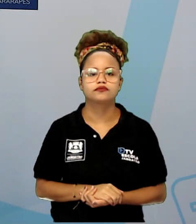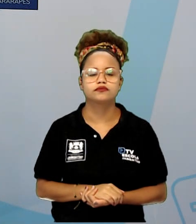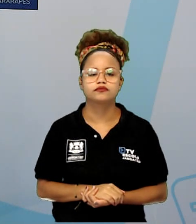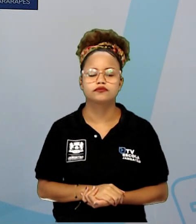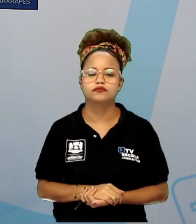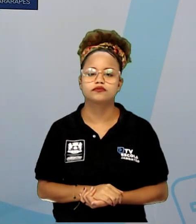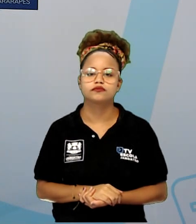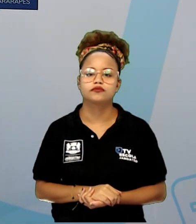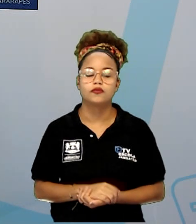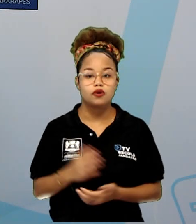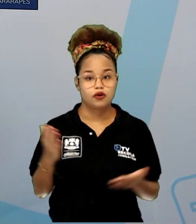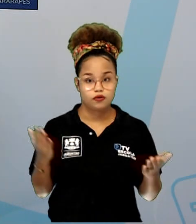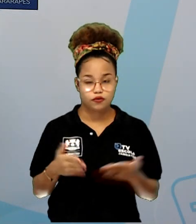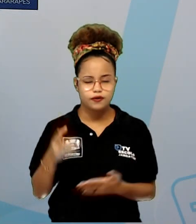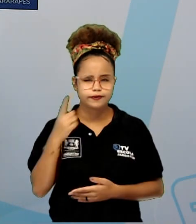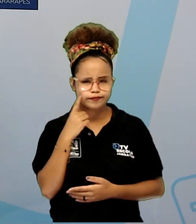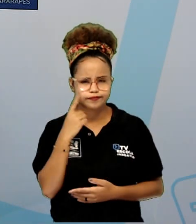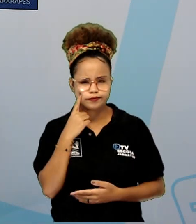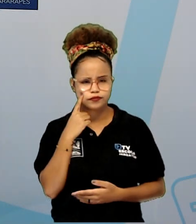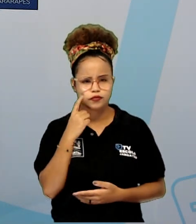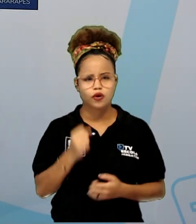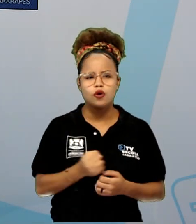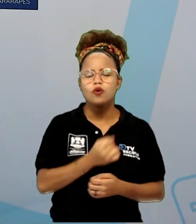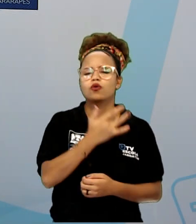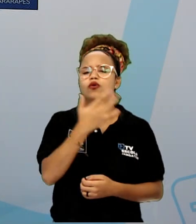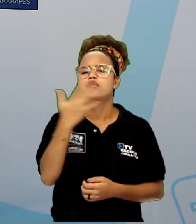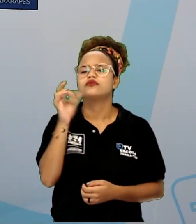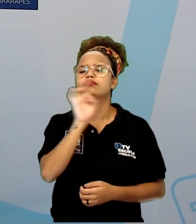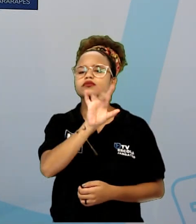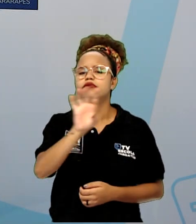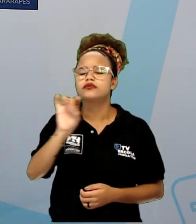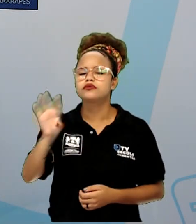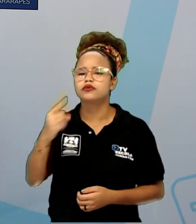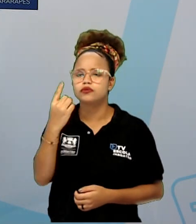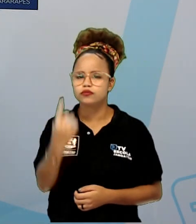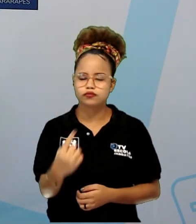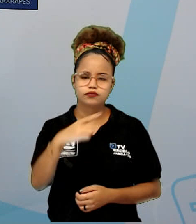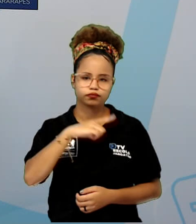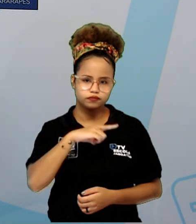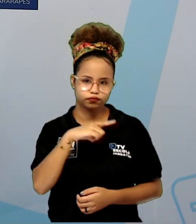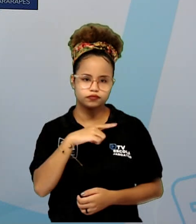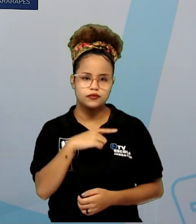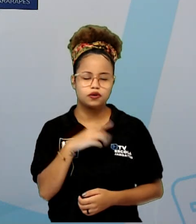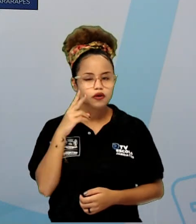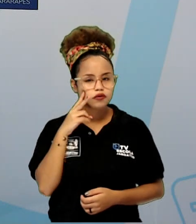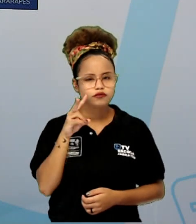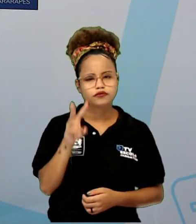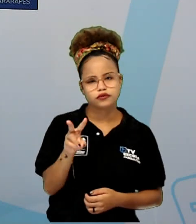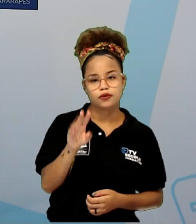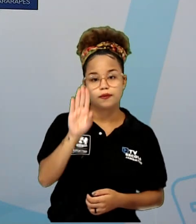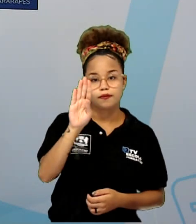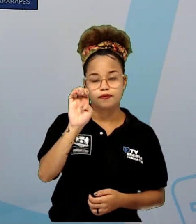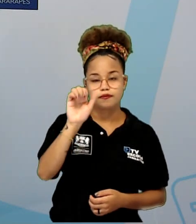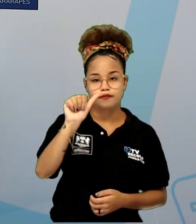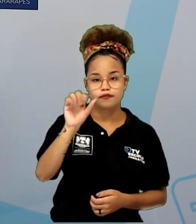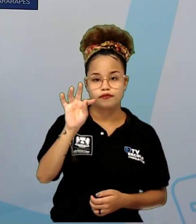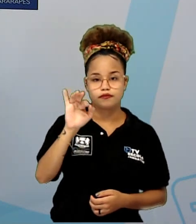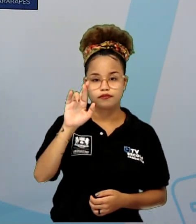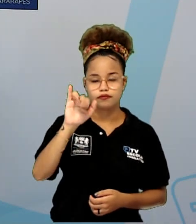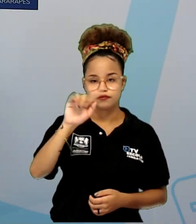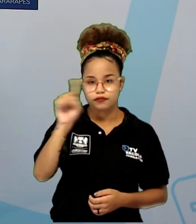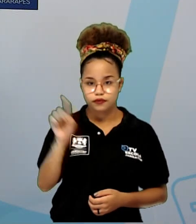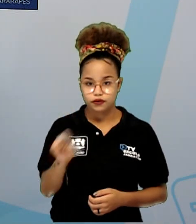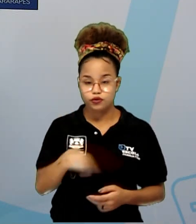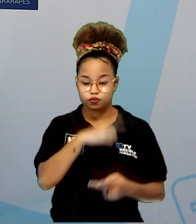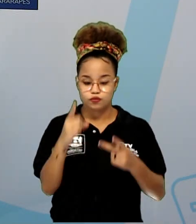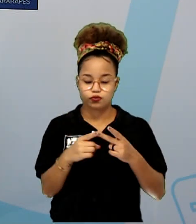Agora, olha só, quanto cada um tem? A gente vai observar aqui, ó, Beatriz, tá? E